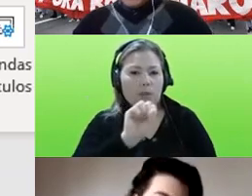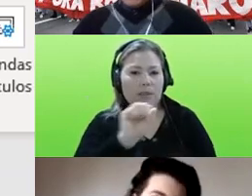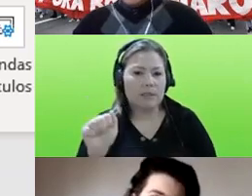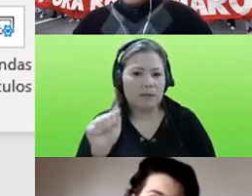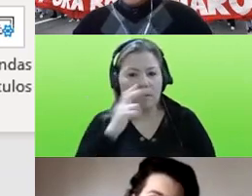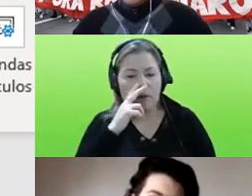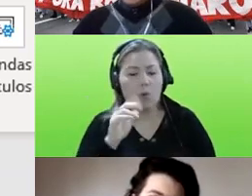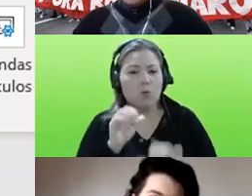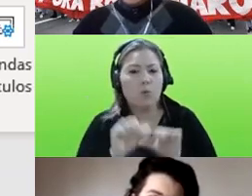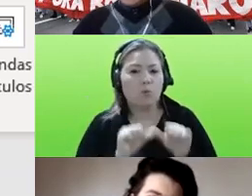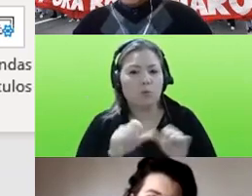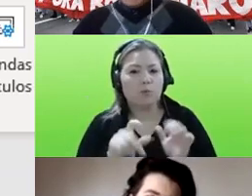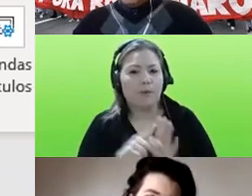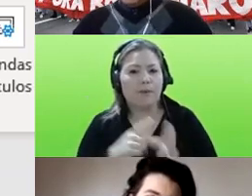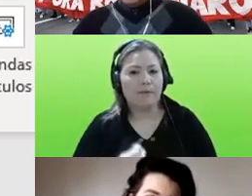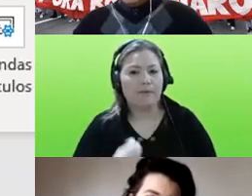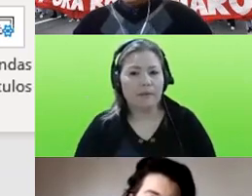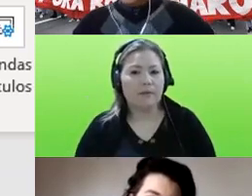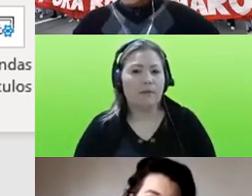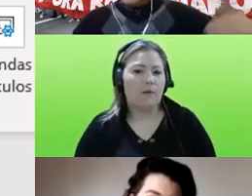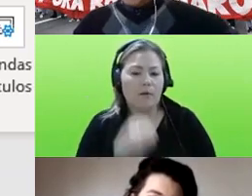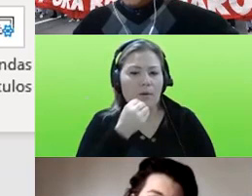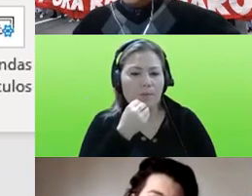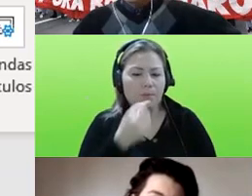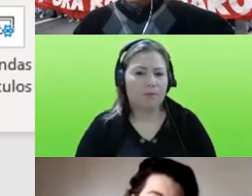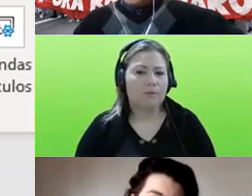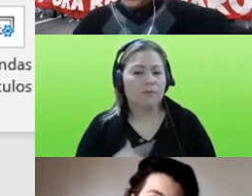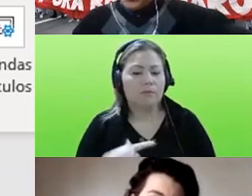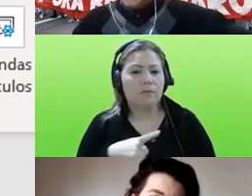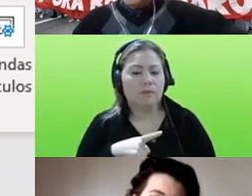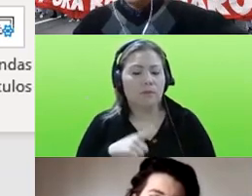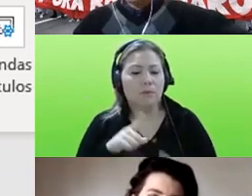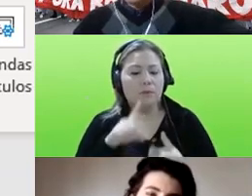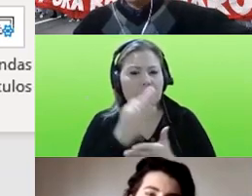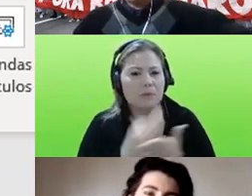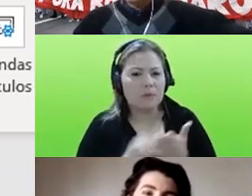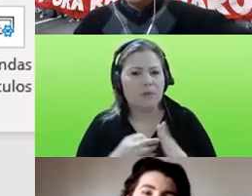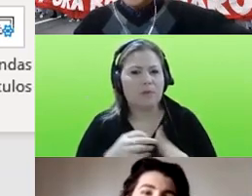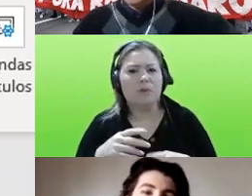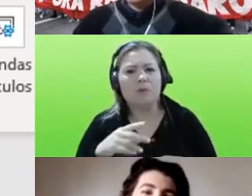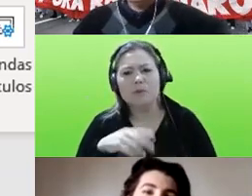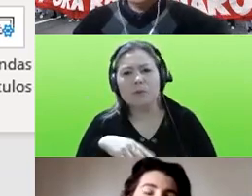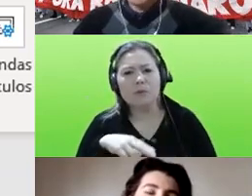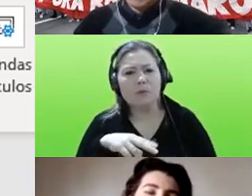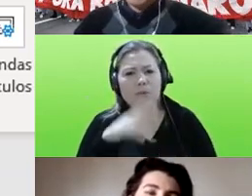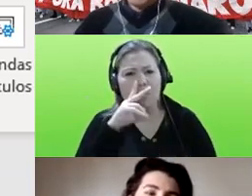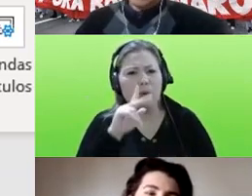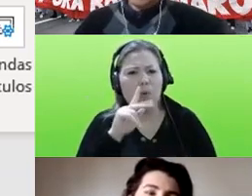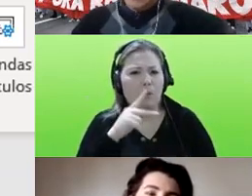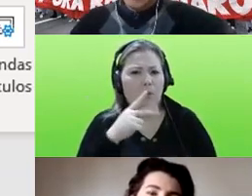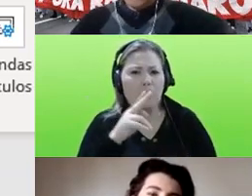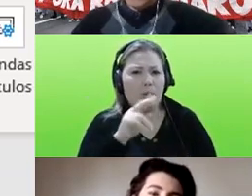vida. Então, isso aí, claramente, nos textos de Husserl dos anos 20 e